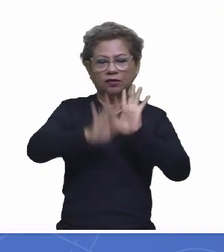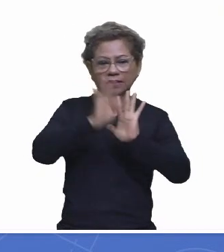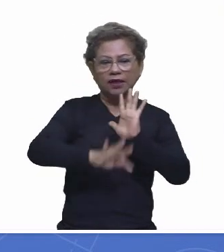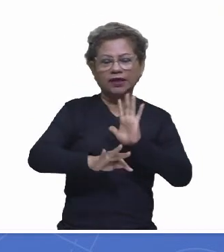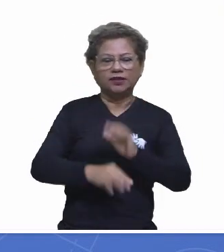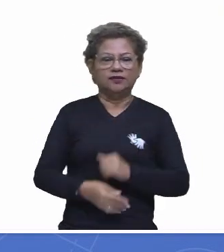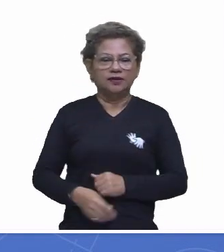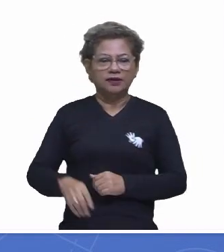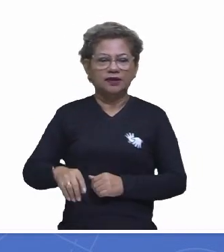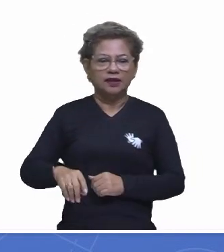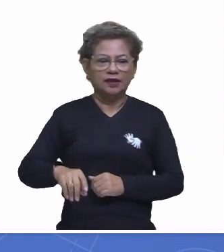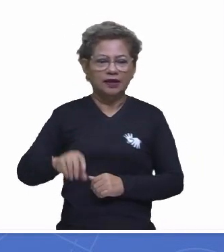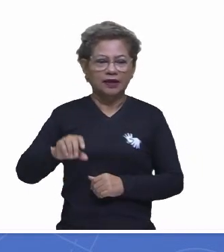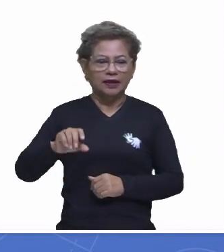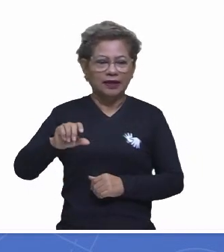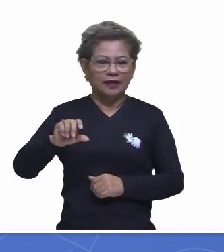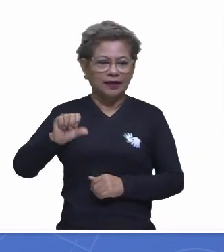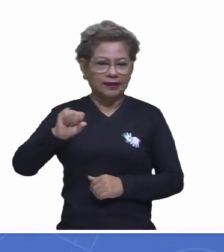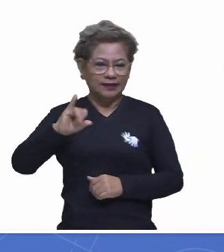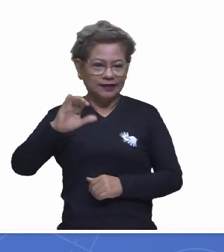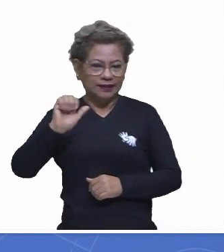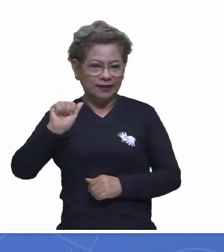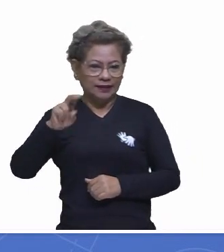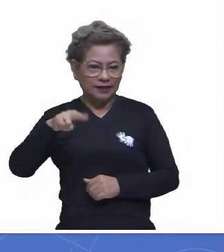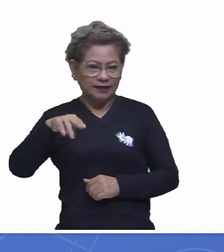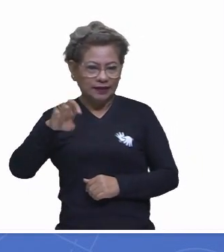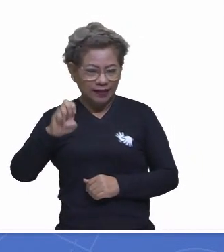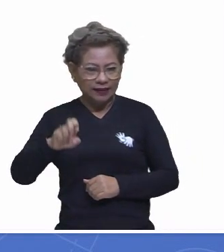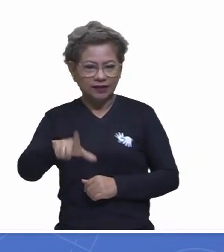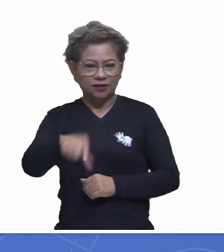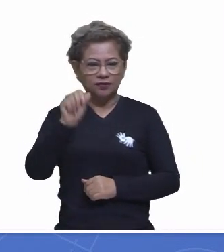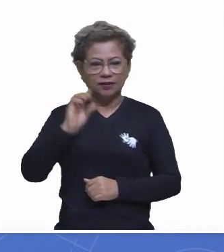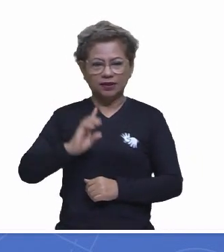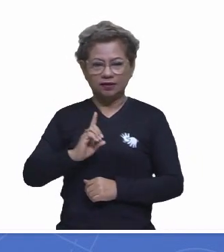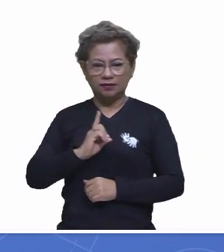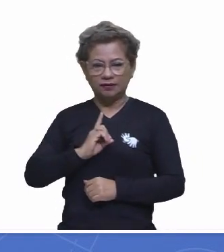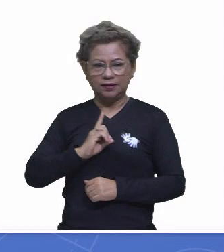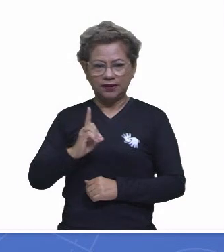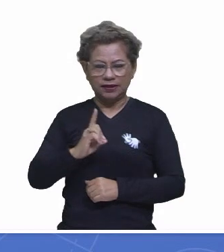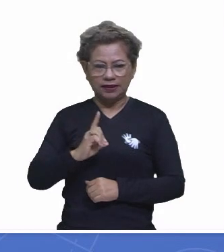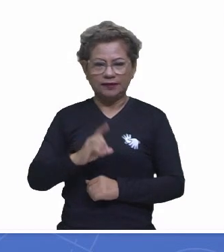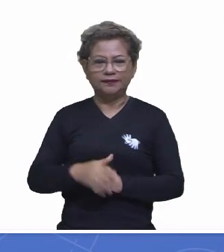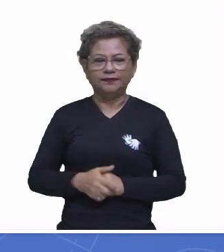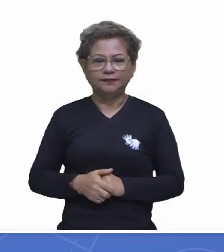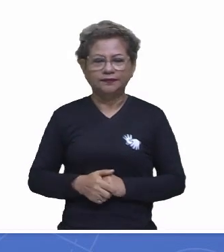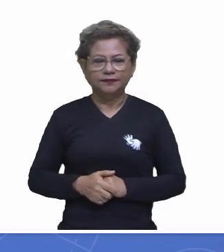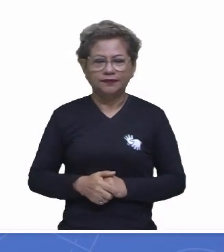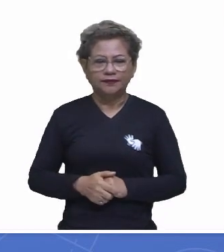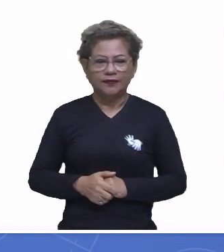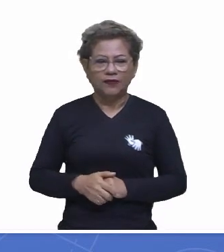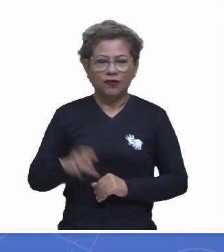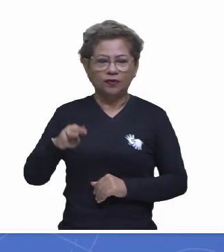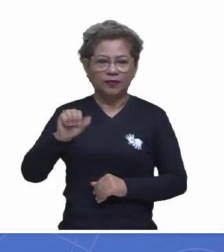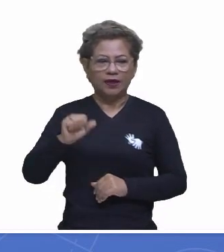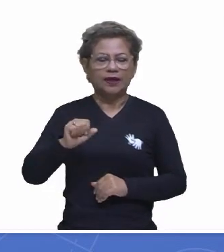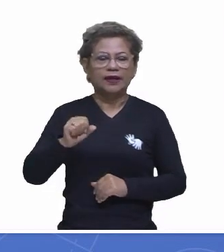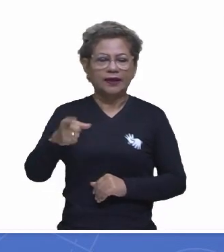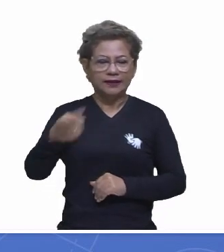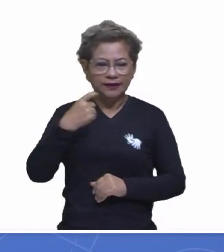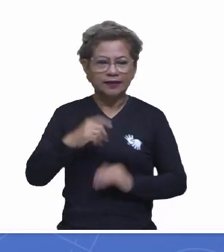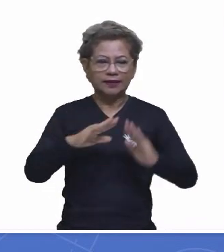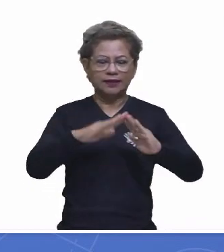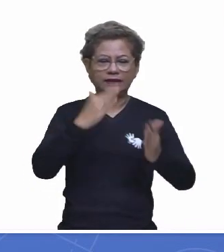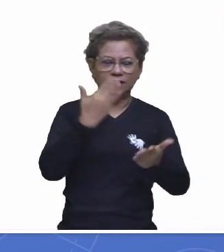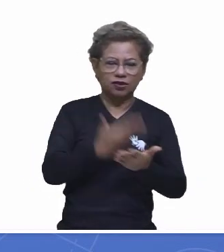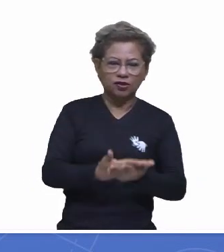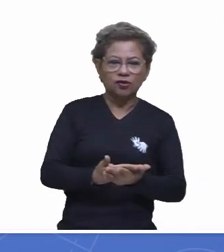Ciane Borges afirma que a resposta correta é a letra D. Quem mais está interagindo? O Max, da Escola Estadual